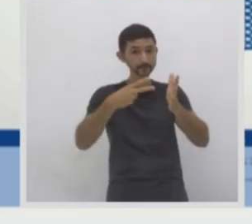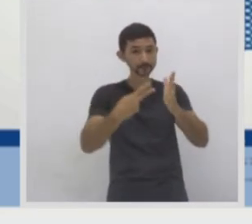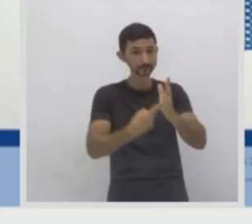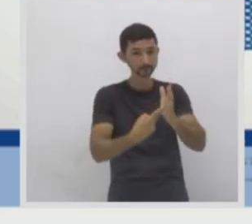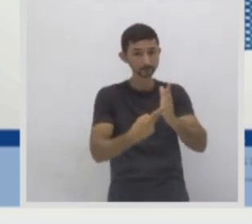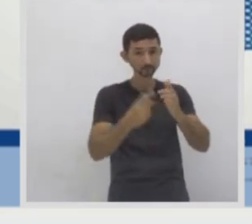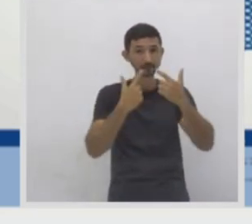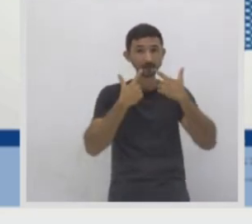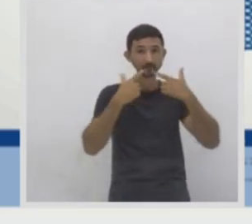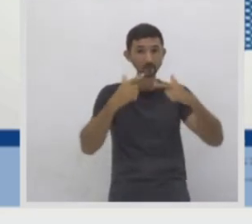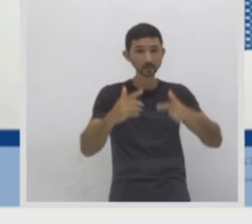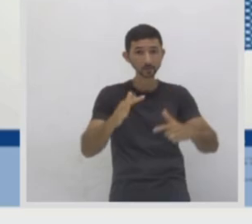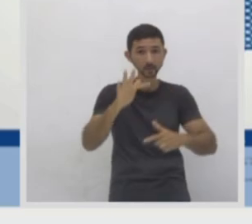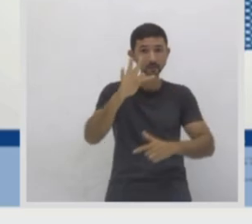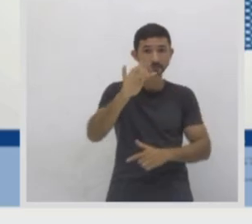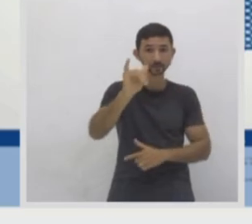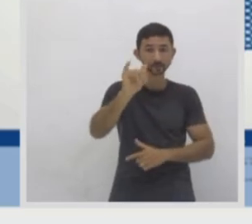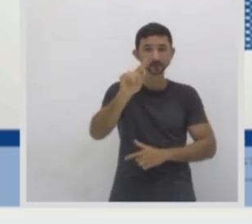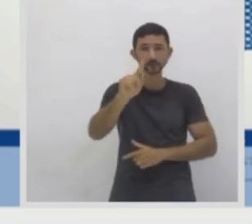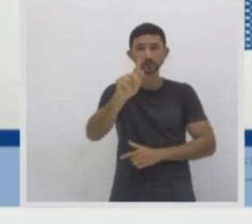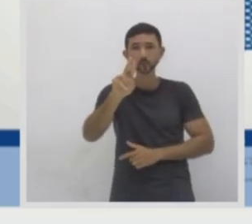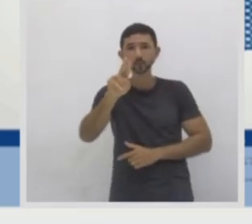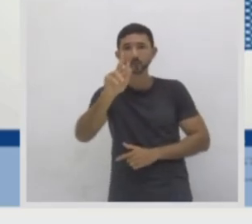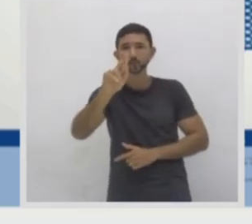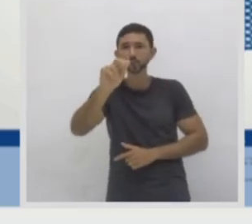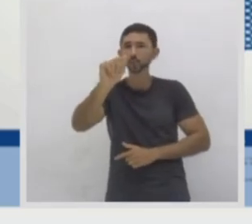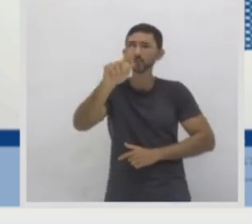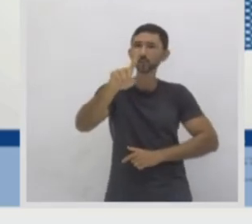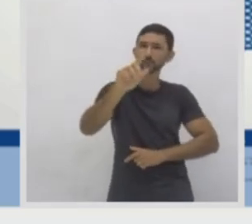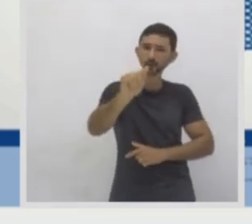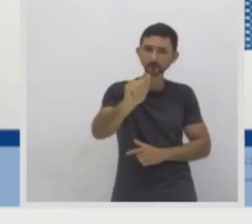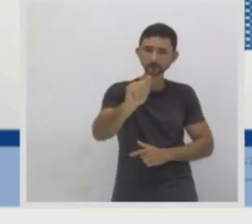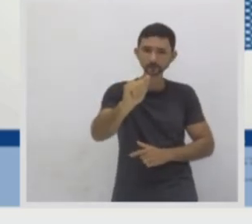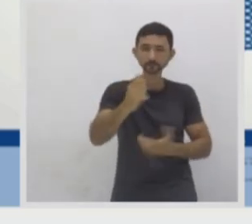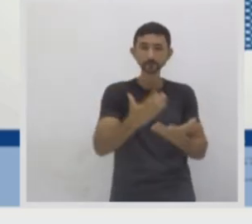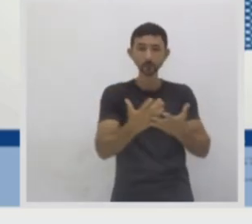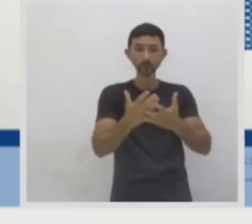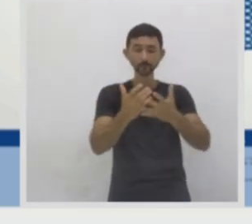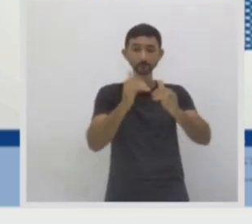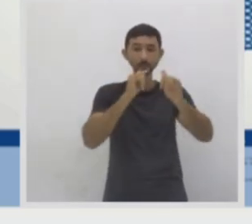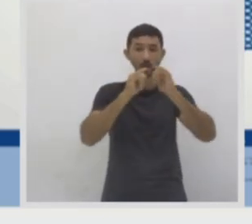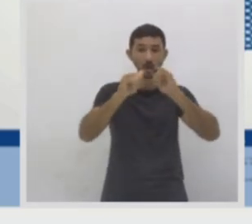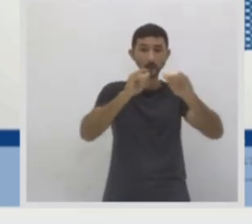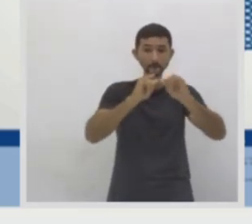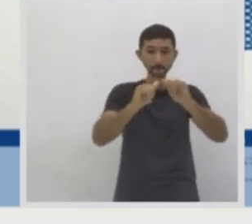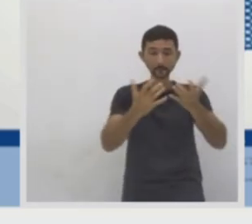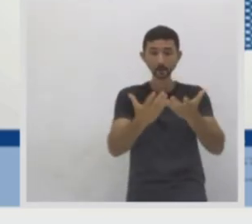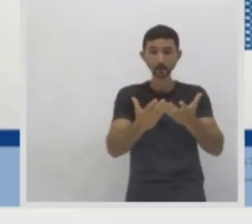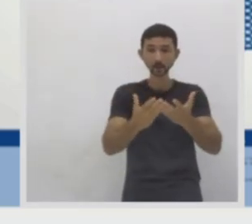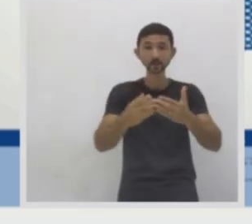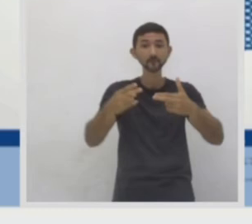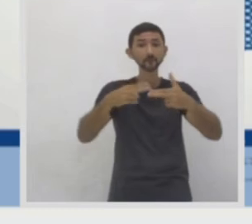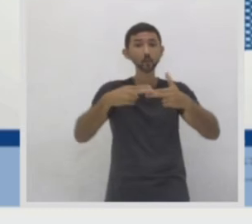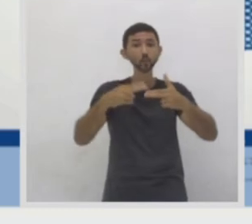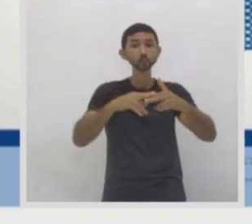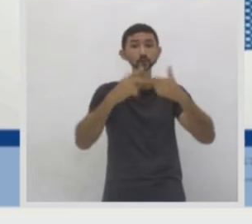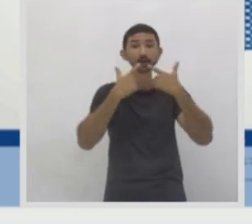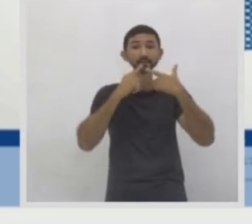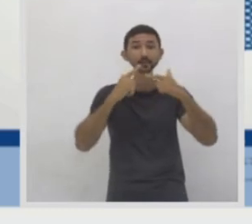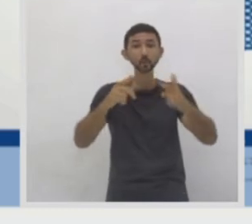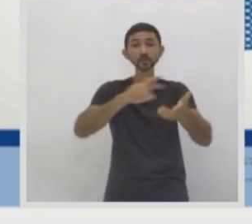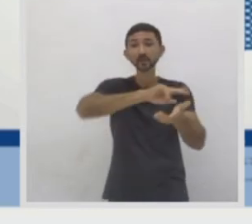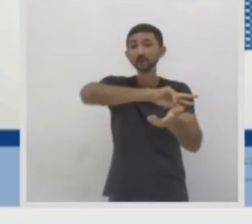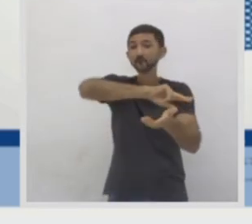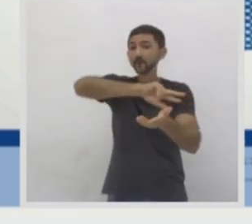Porque, como eu já disse antes, as propagandas elas vão se utilizar dessa linguagem que já